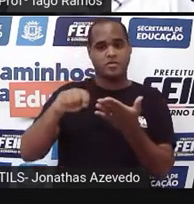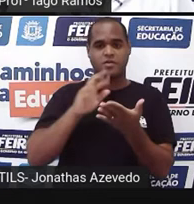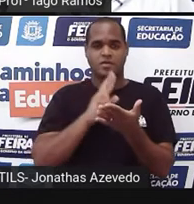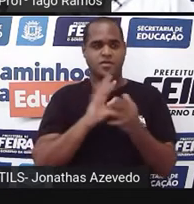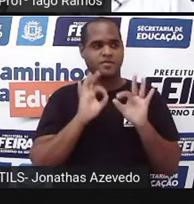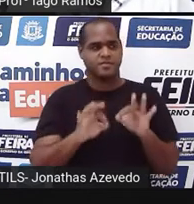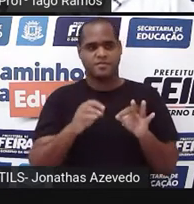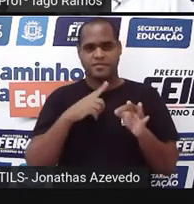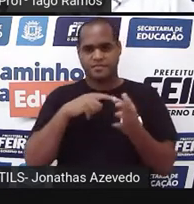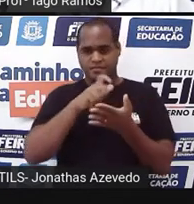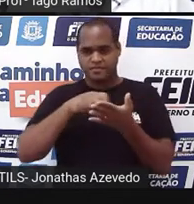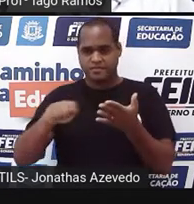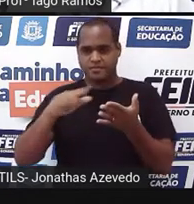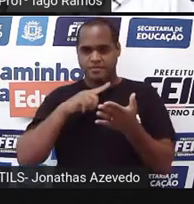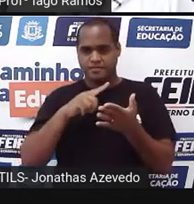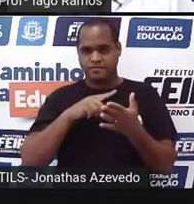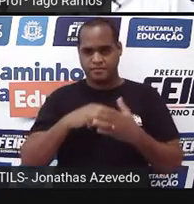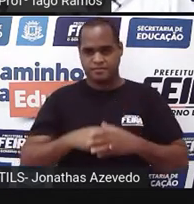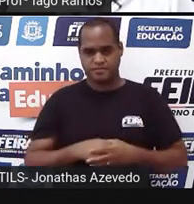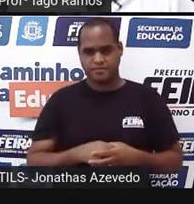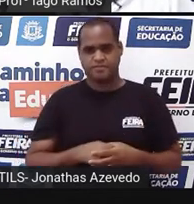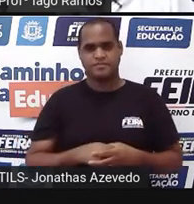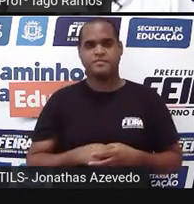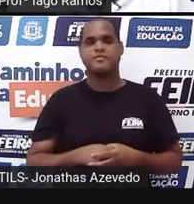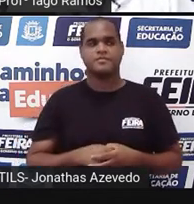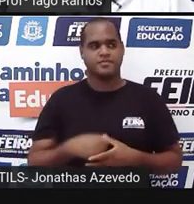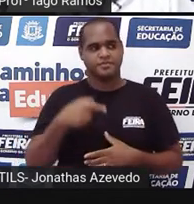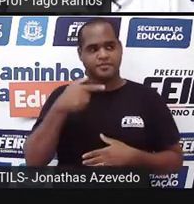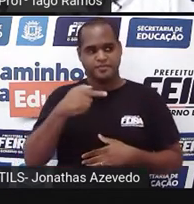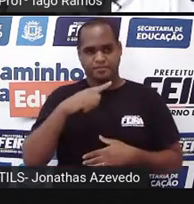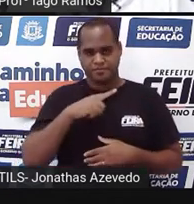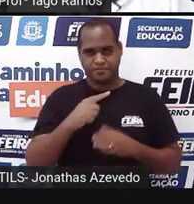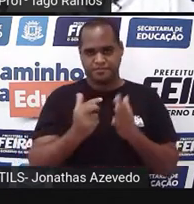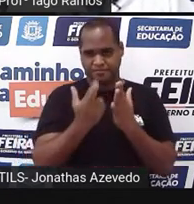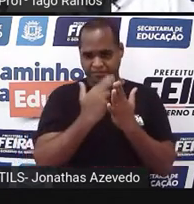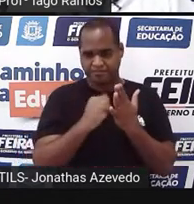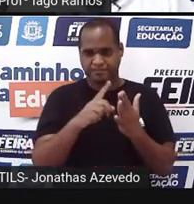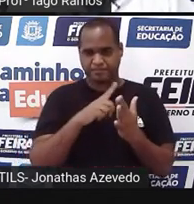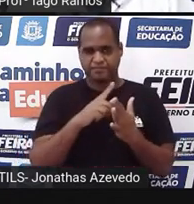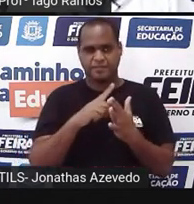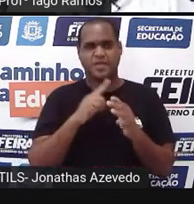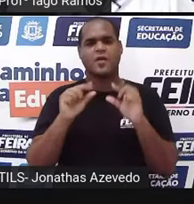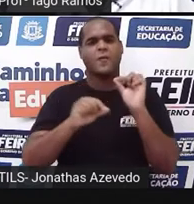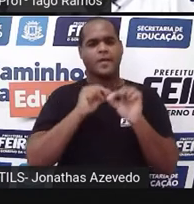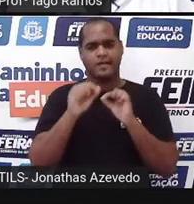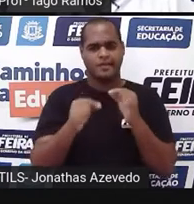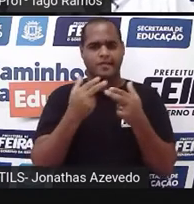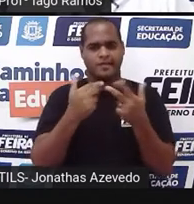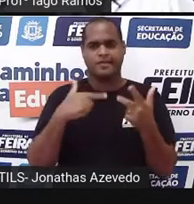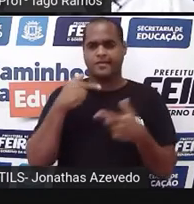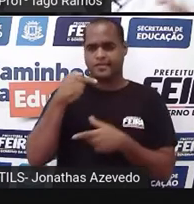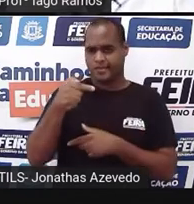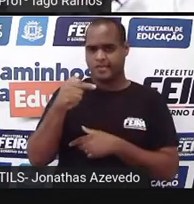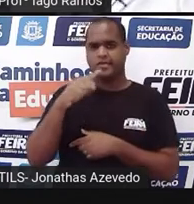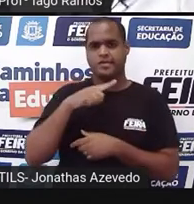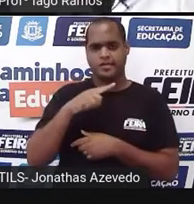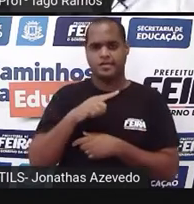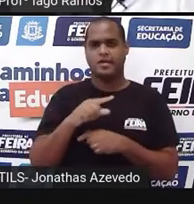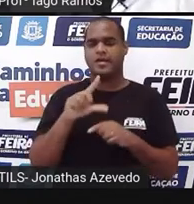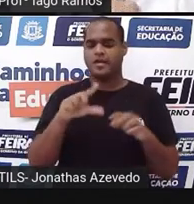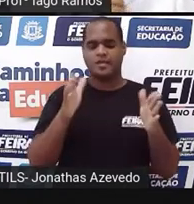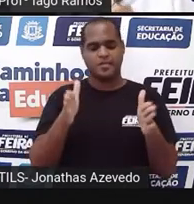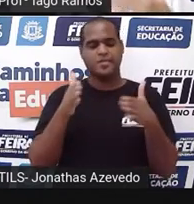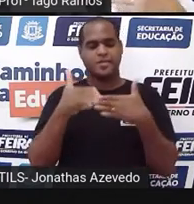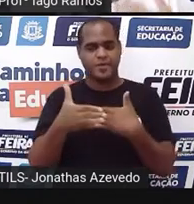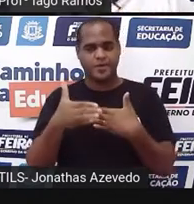eu anotei né que são sete figuras que vão ser construídas dessa 7 uma parte é